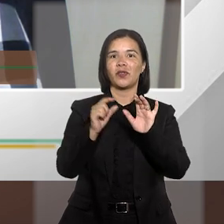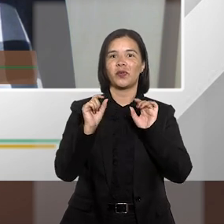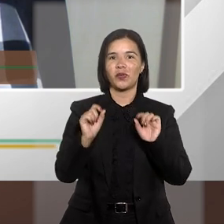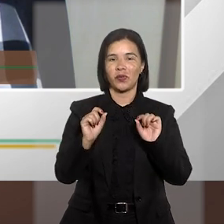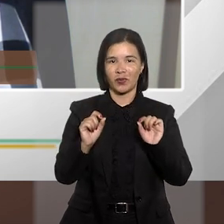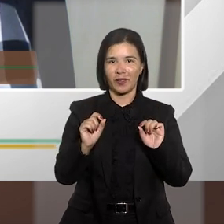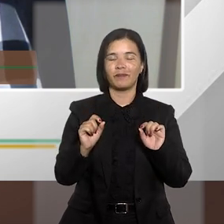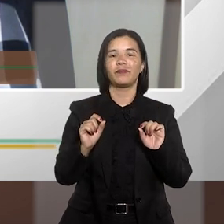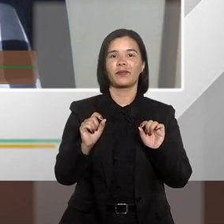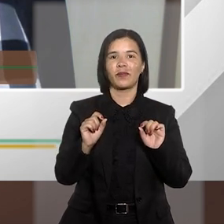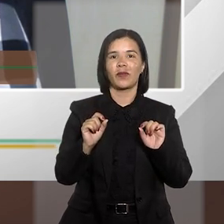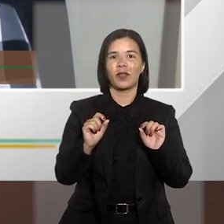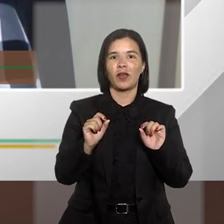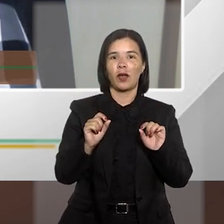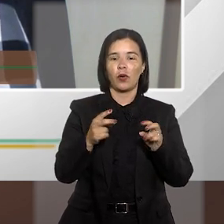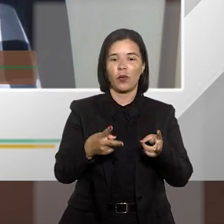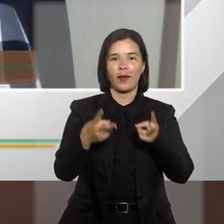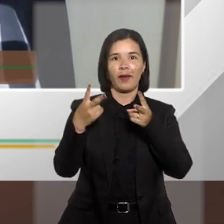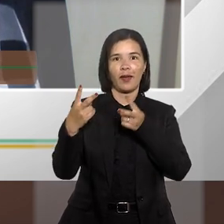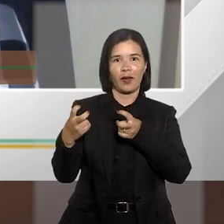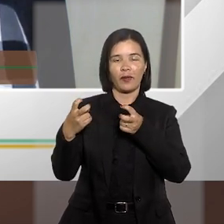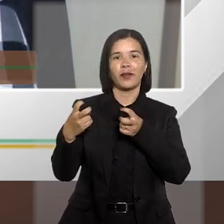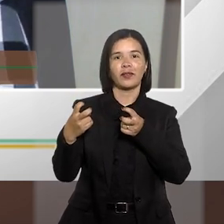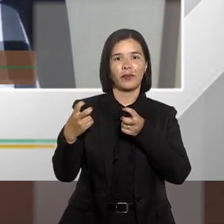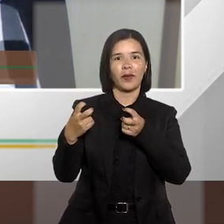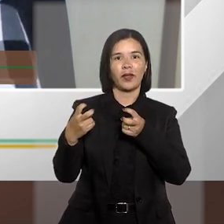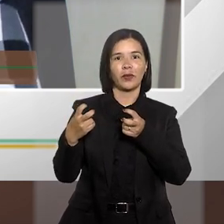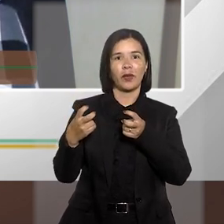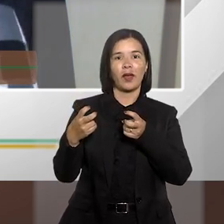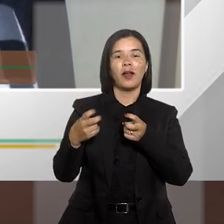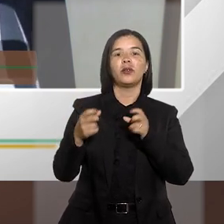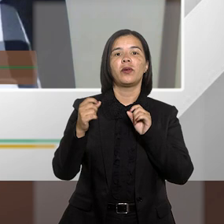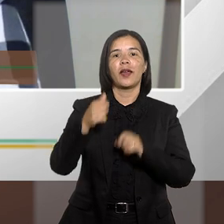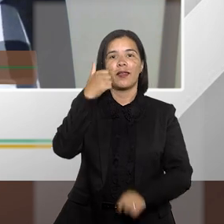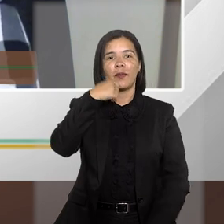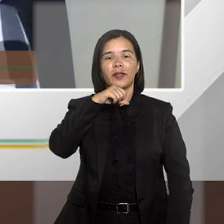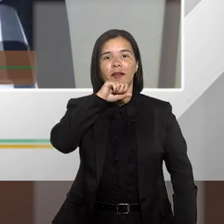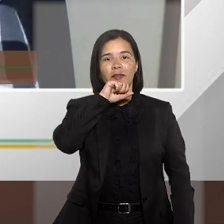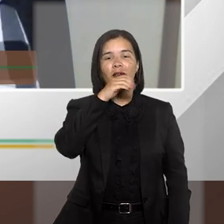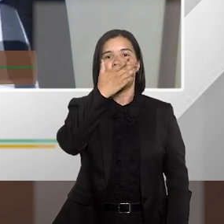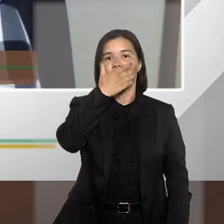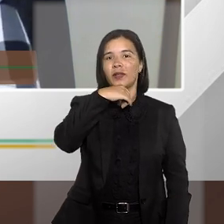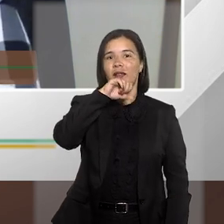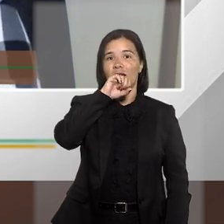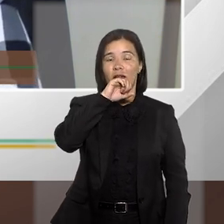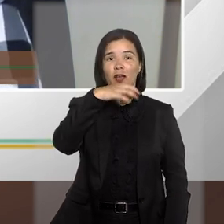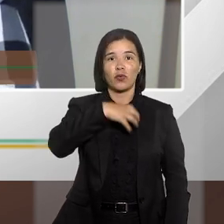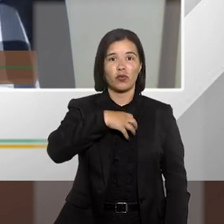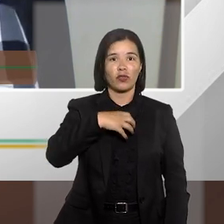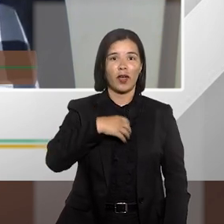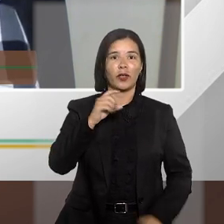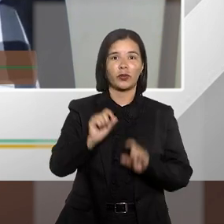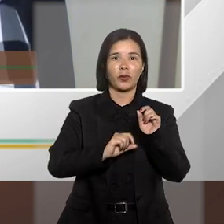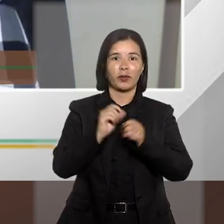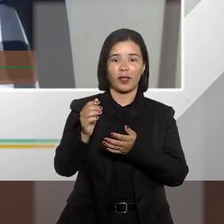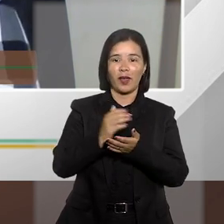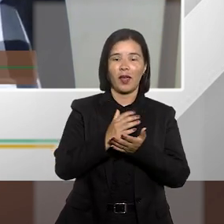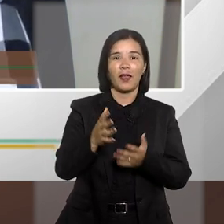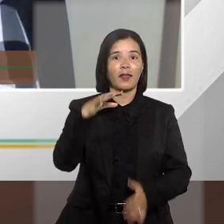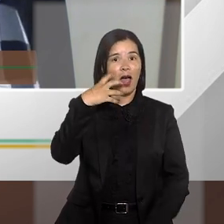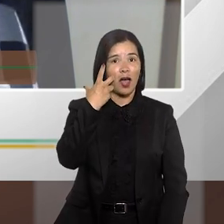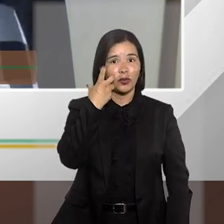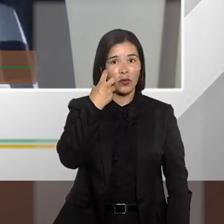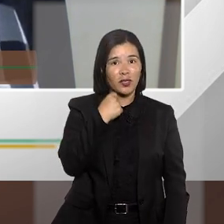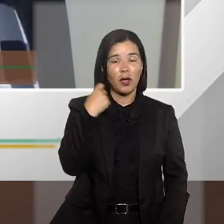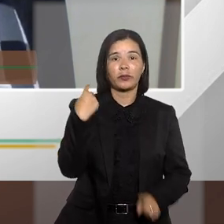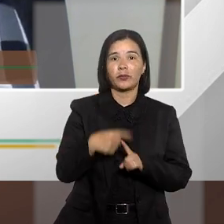questão do reconhecimento da maternidade, da paternidade, como uma forma de a partir da adoção, primeiro como